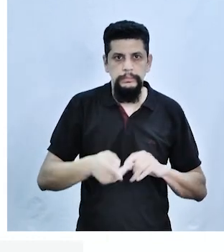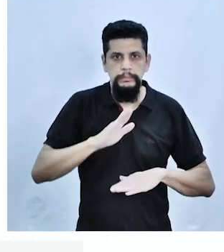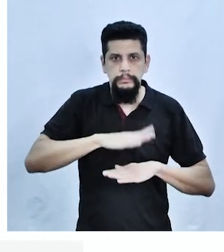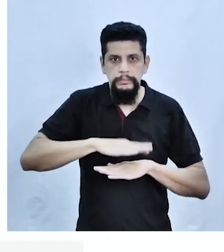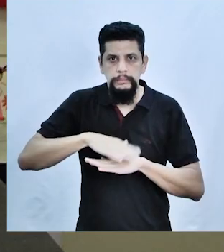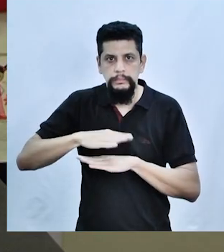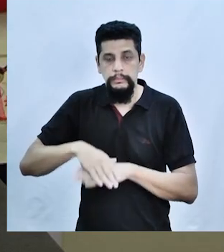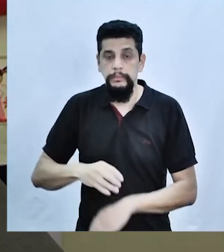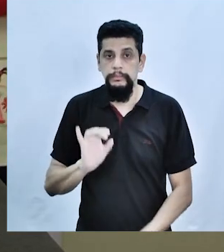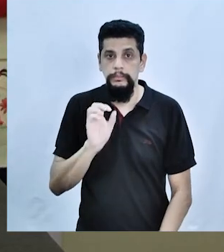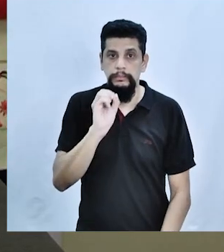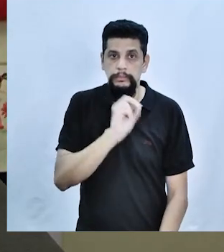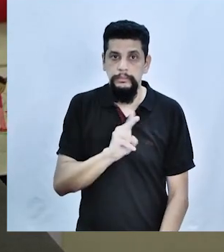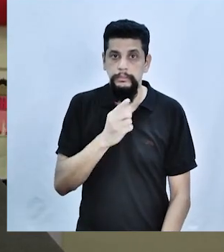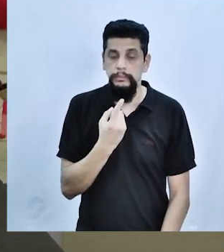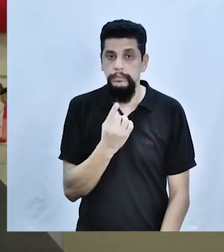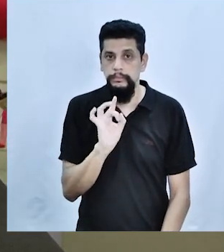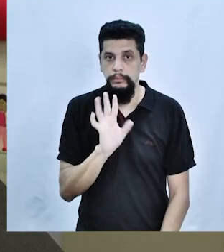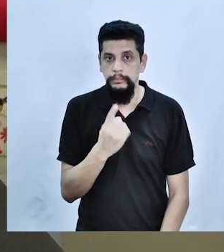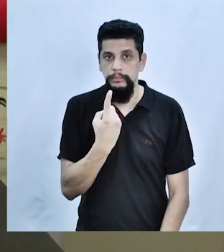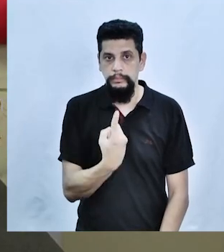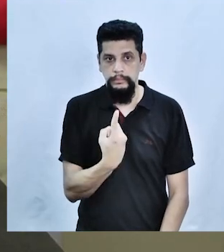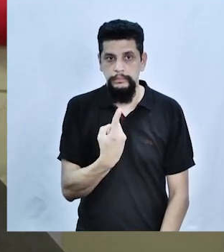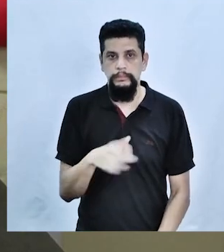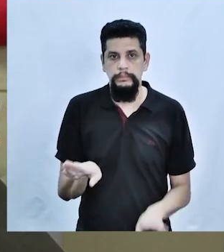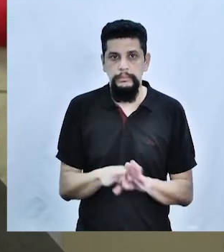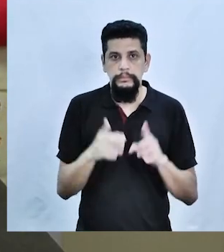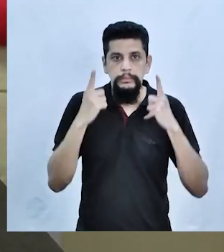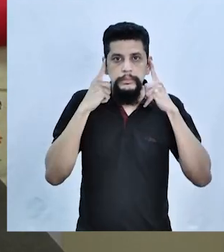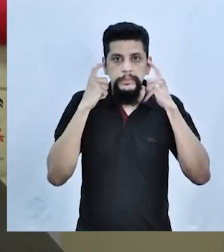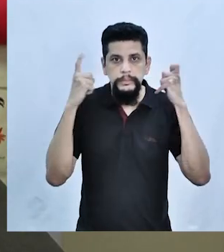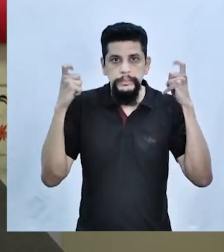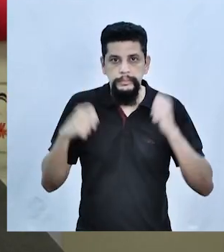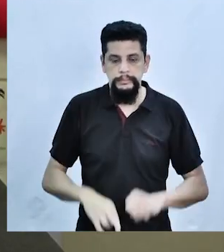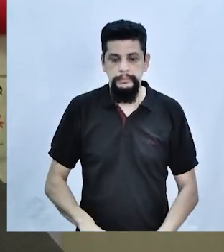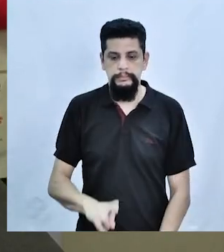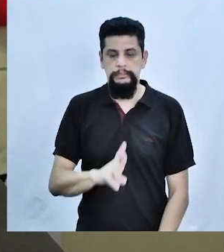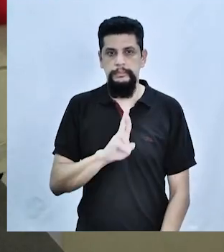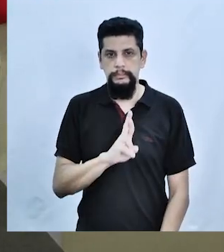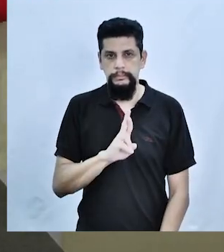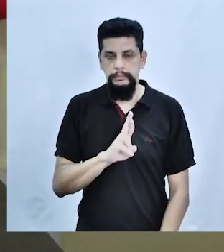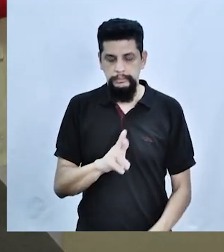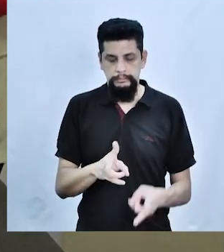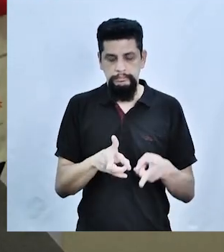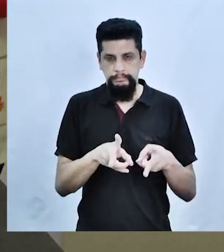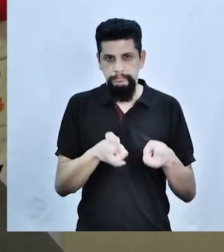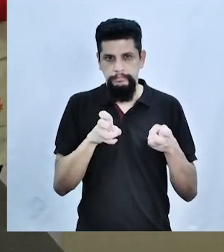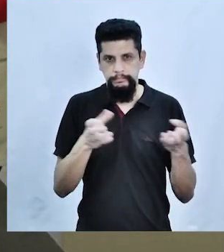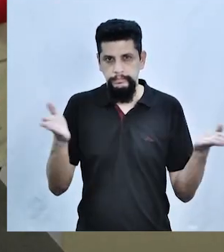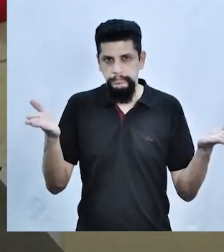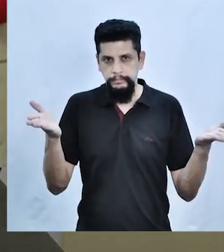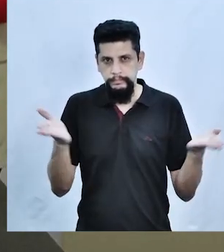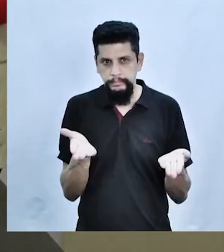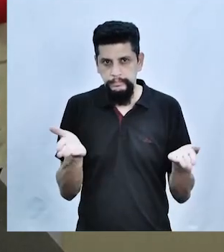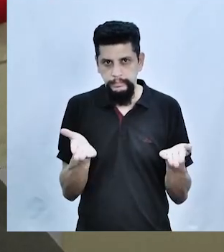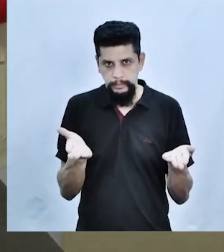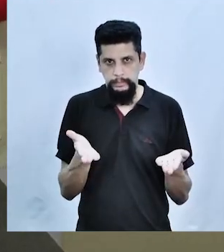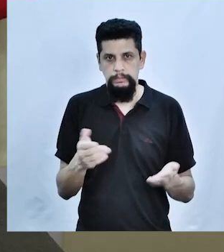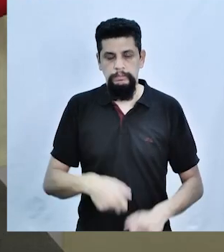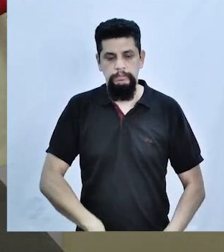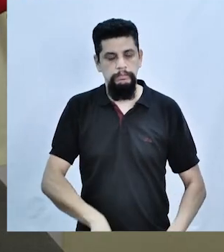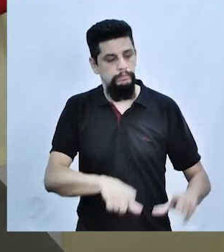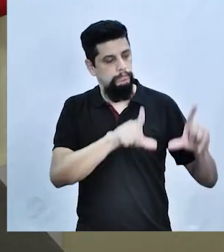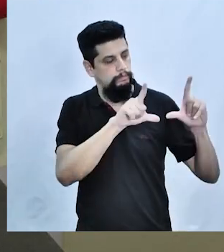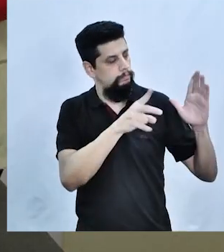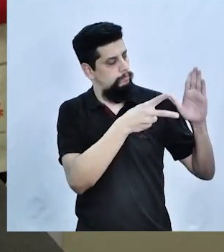de um, isso. Quando nós temos um, e também o som do R que nós acabamos de observar agora. Uhum.